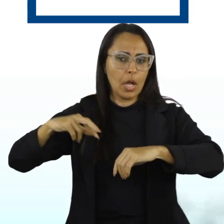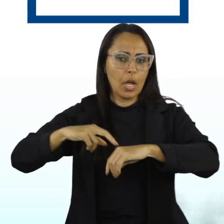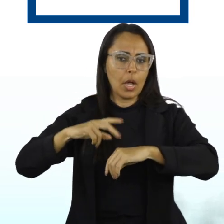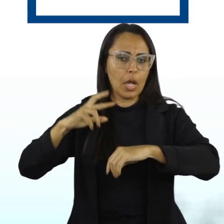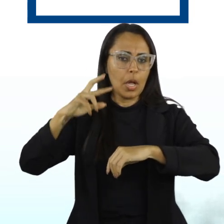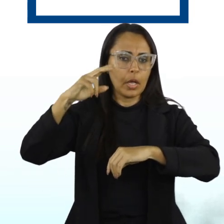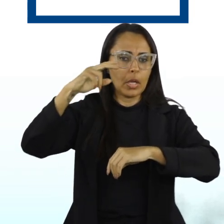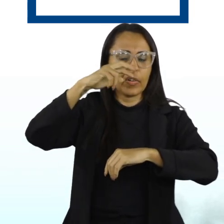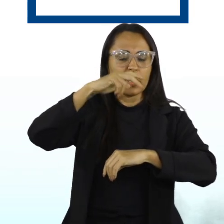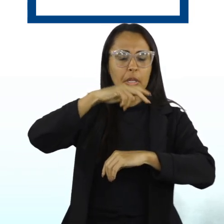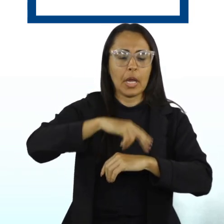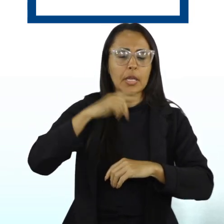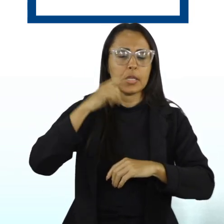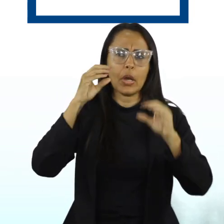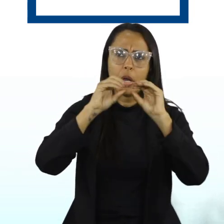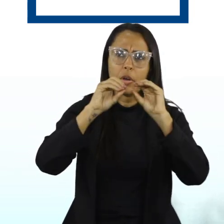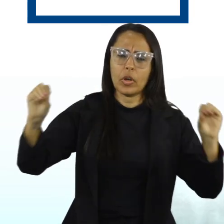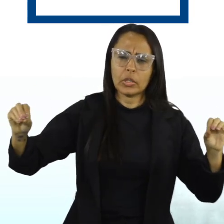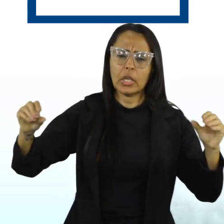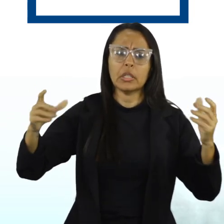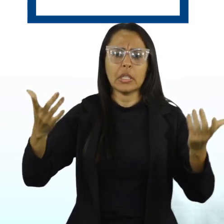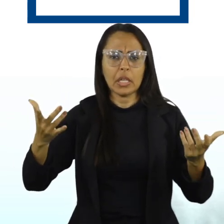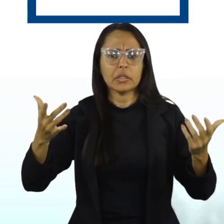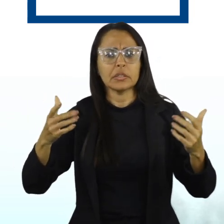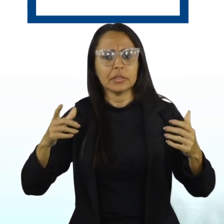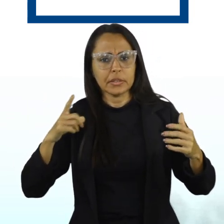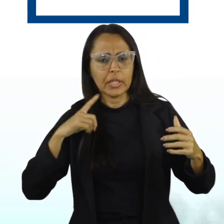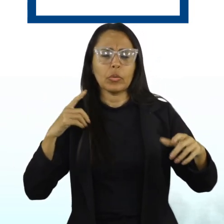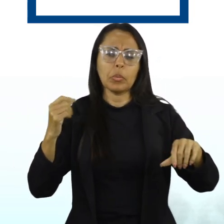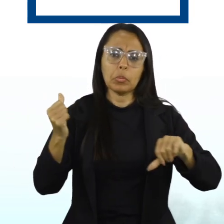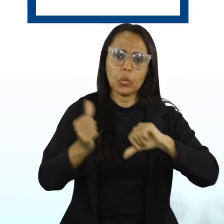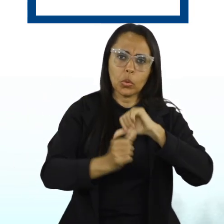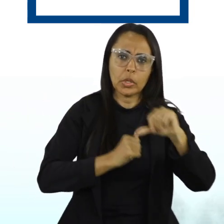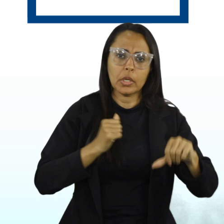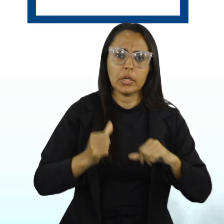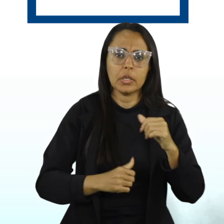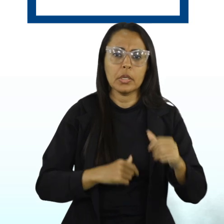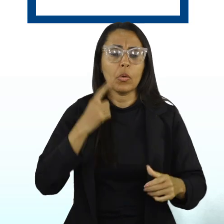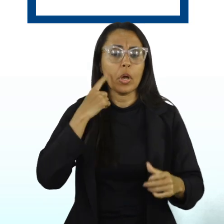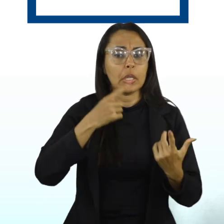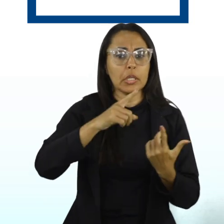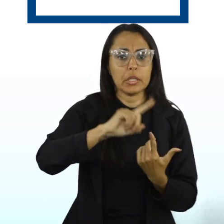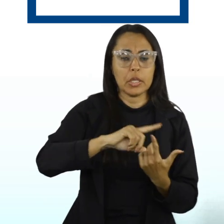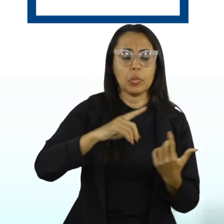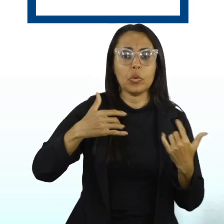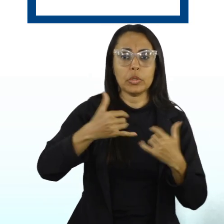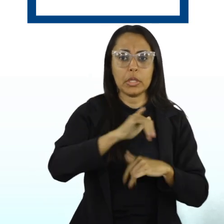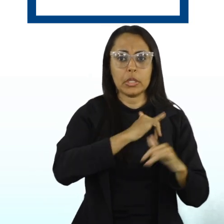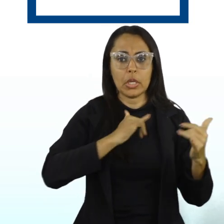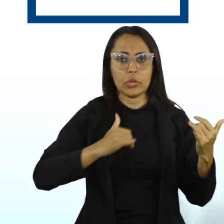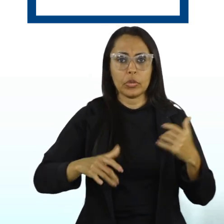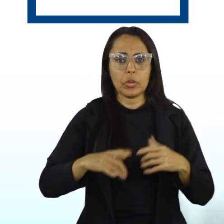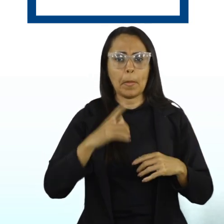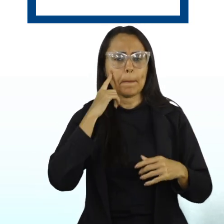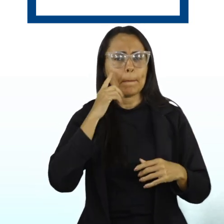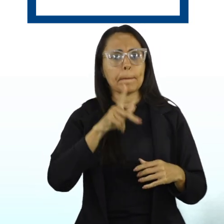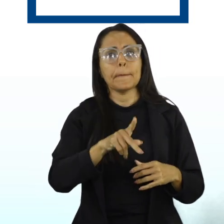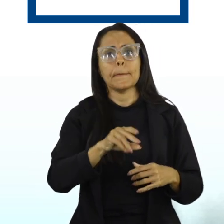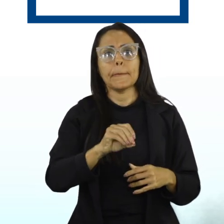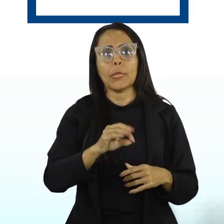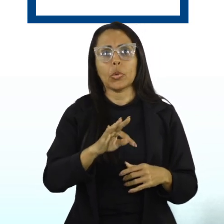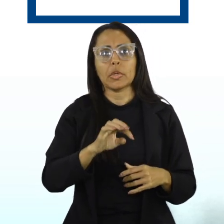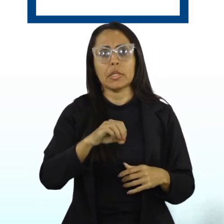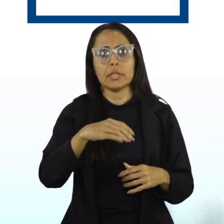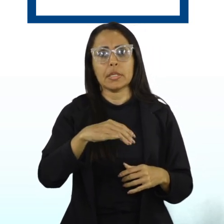ela sofre uma deformação, fazendo com que haja agora um outro tipo de energia, a energia potencial